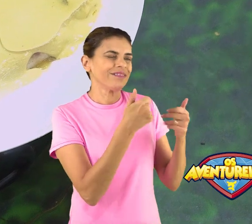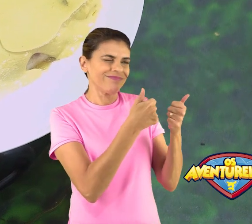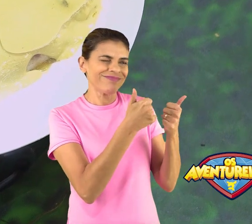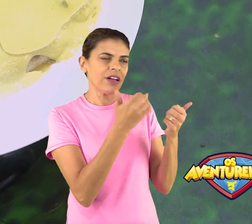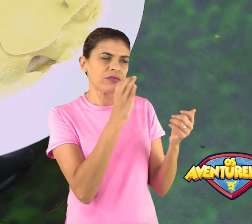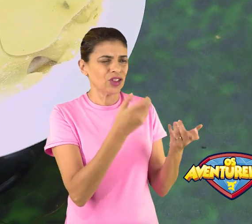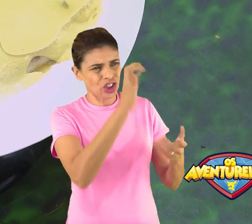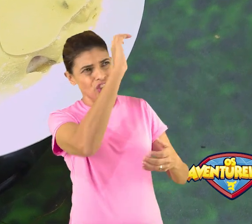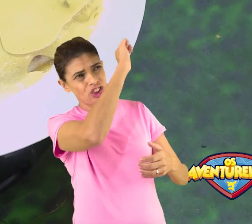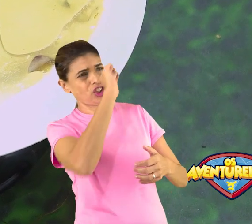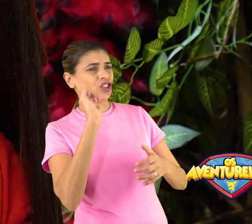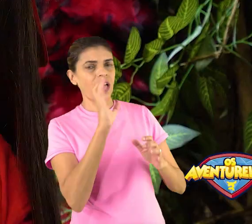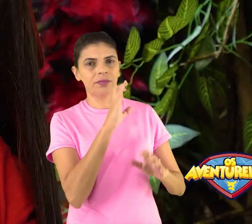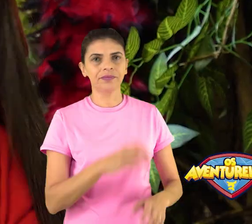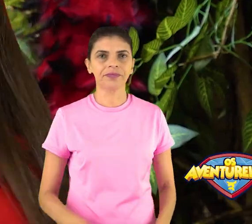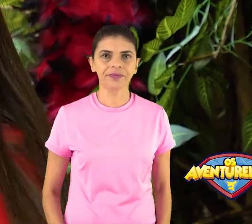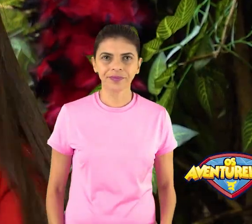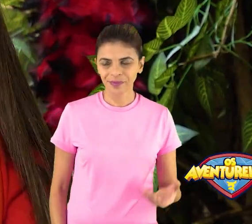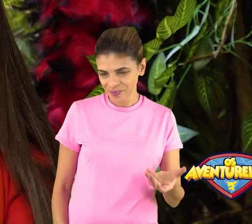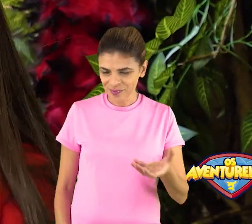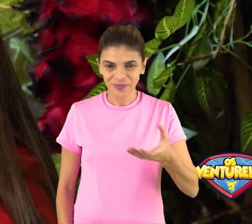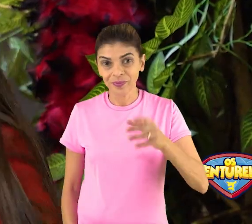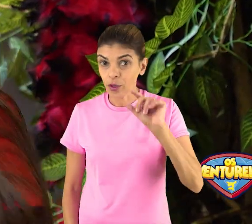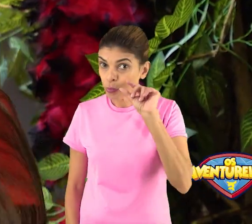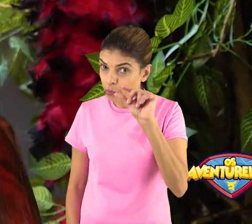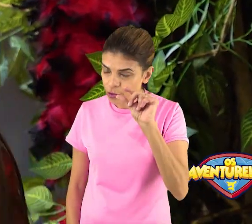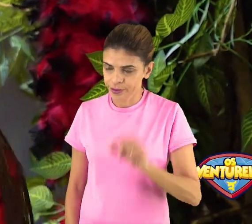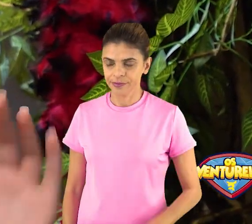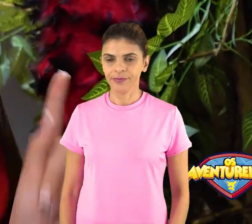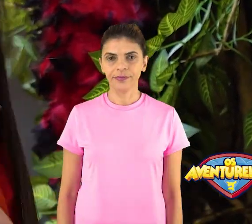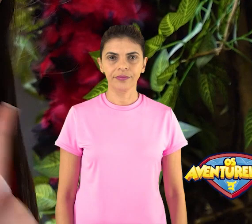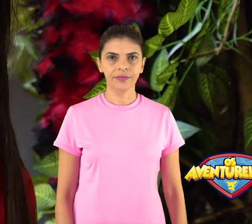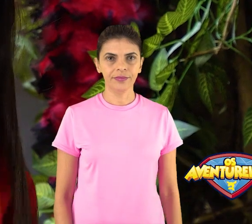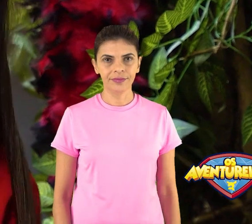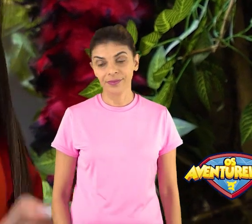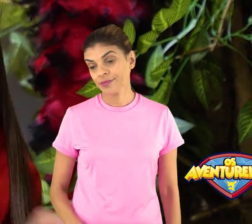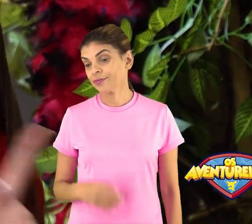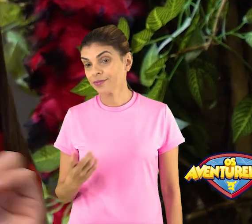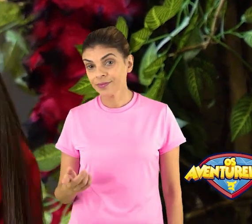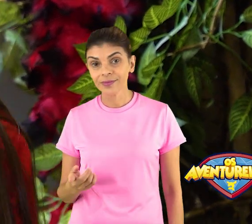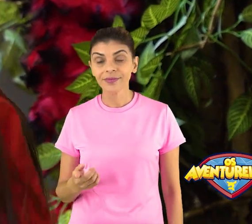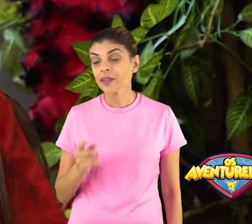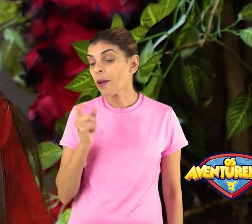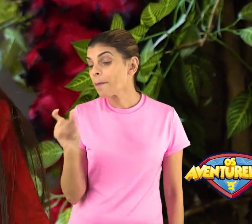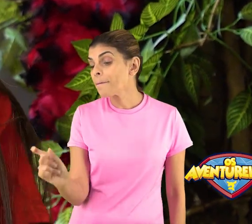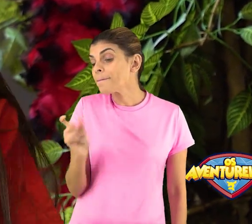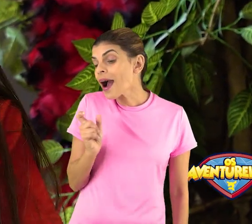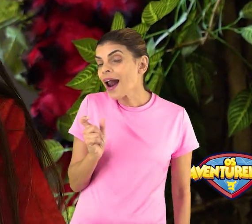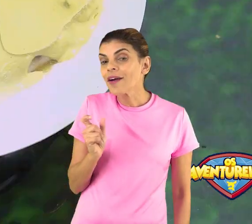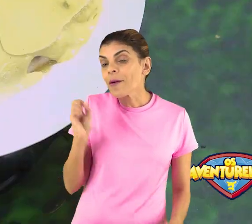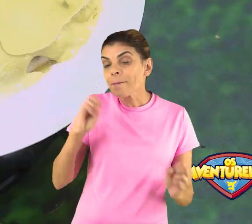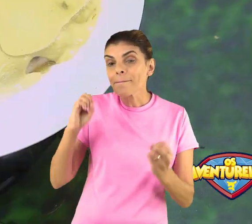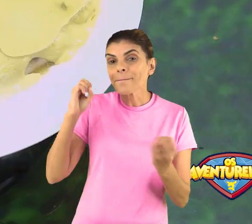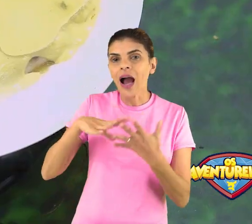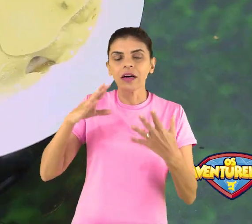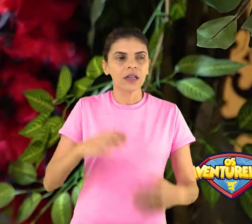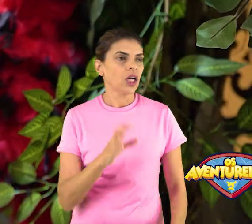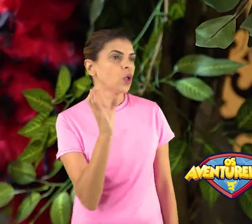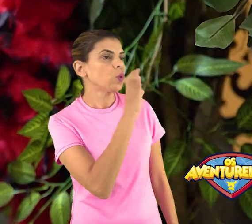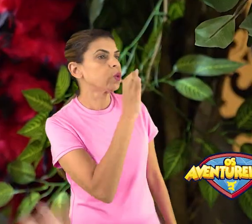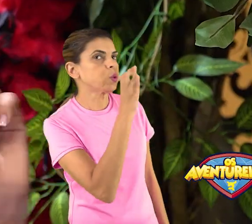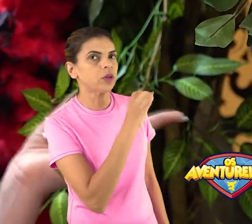cima de mim! Vai, vai, vai, vai! Usa pouquinho, hein? Qual é a palavrinha mágica? Anda